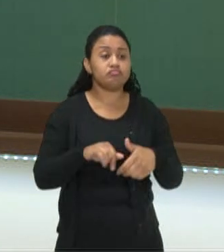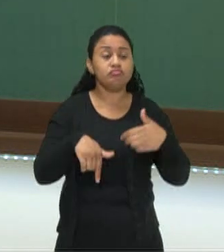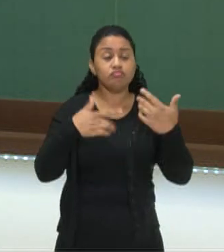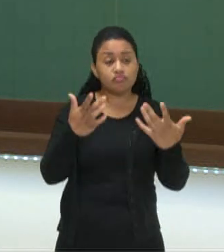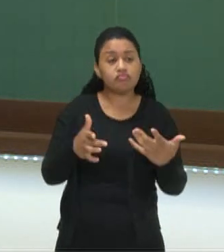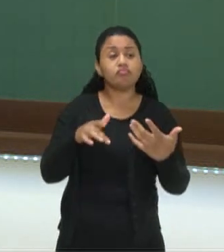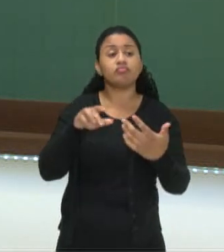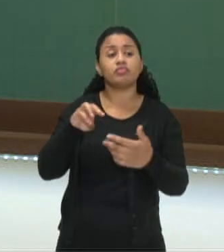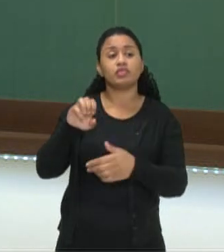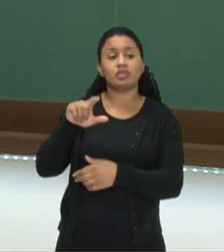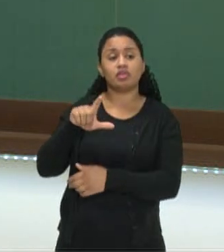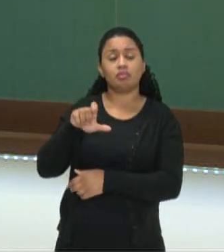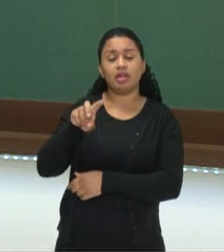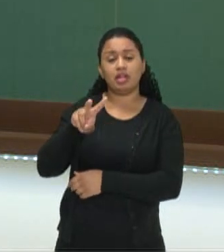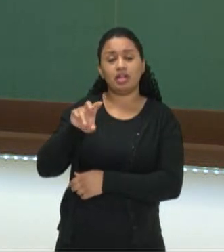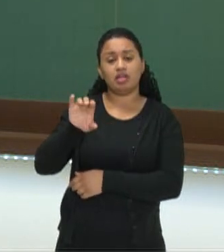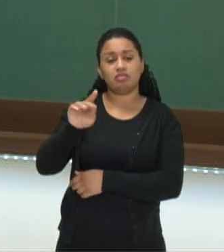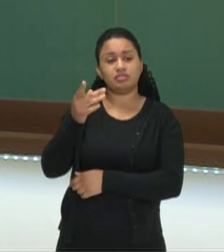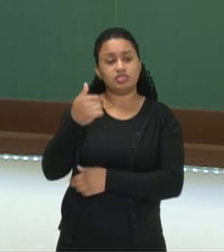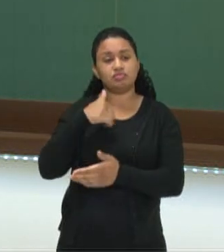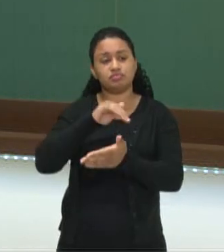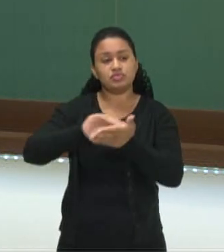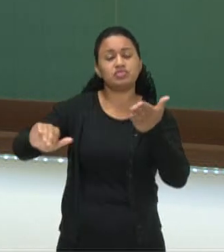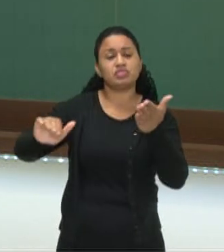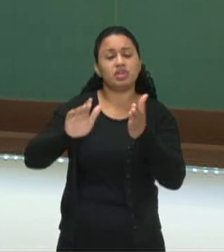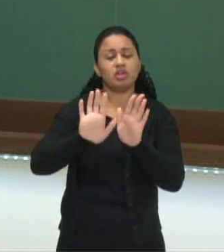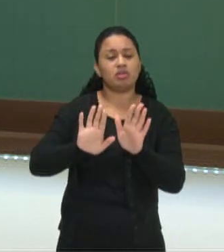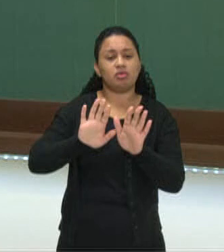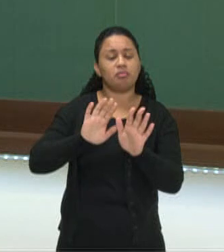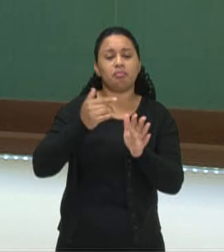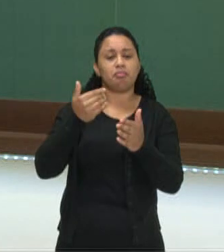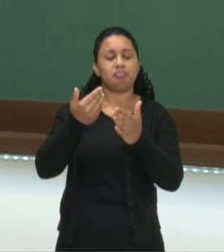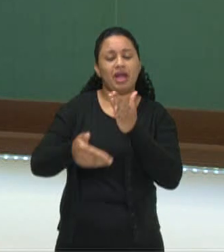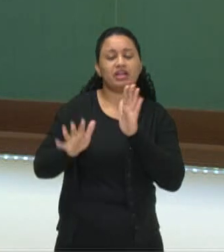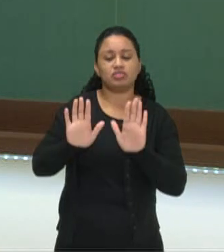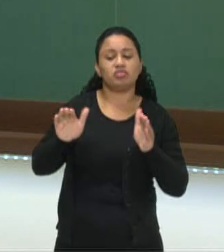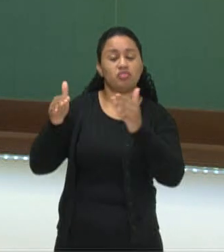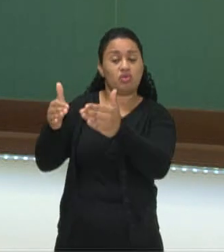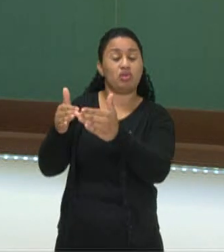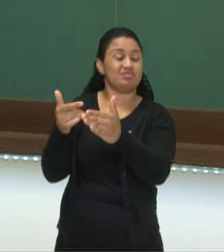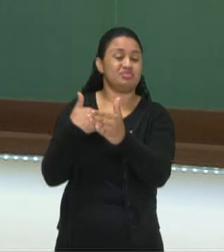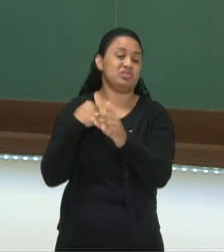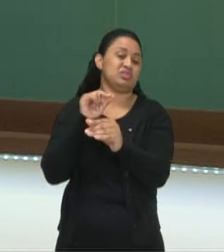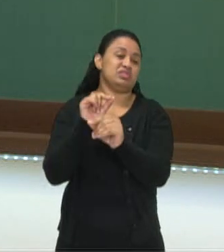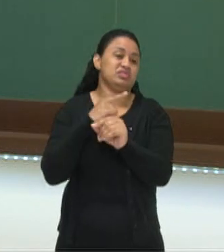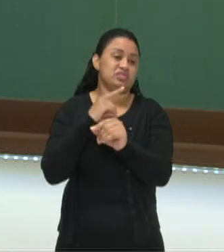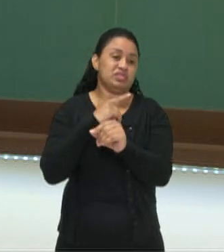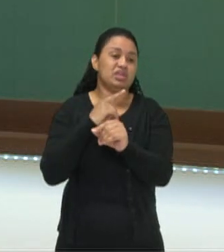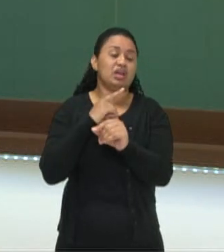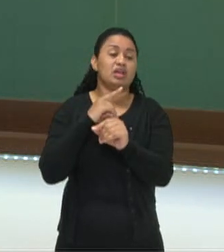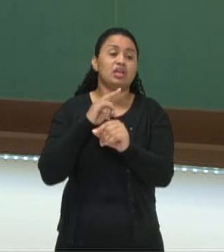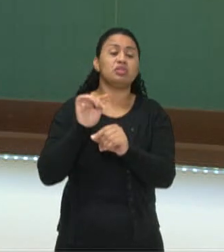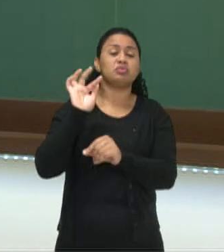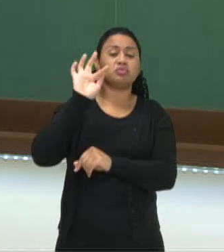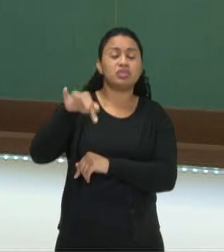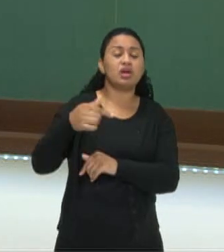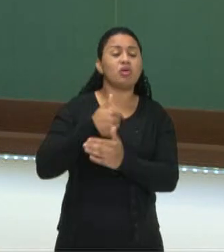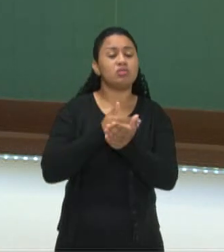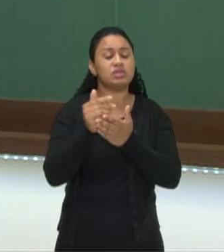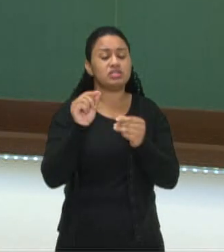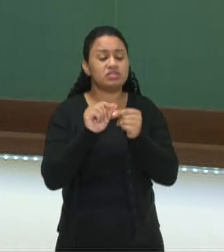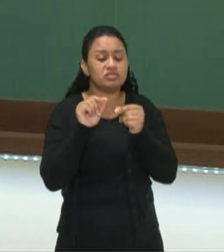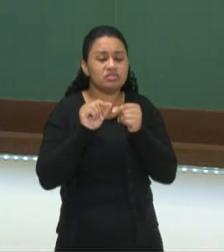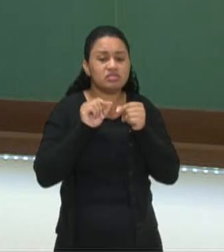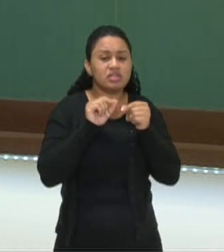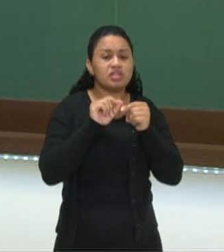tudo isso, ele acaba sendo tirado de foco, ele não tem mais a carreira que ele tinha, ele no final da carreira dele começa a fazer figurada